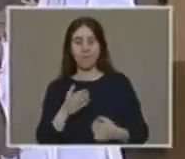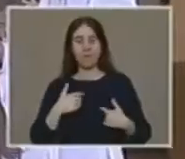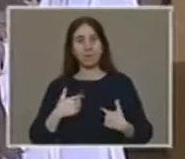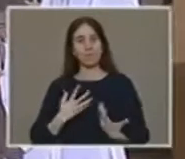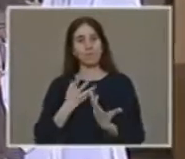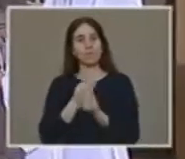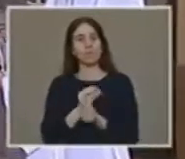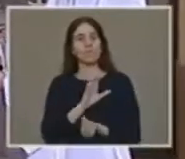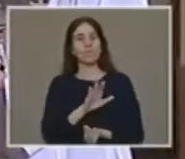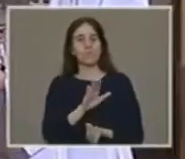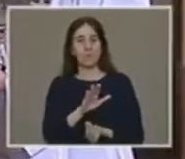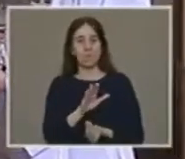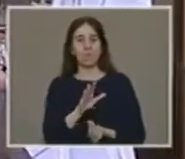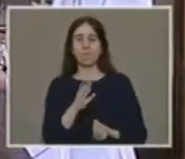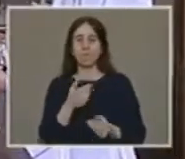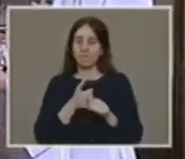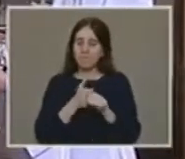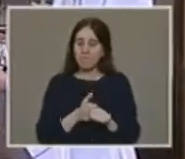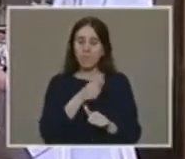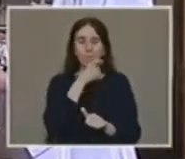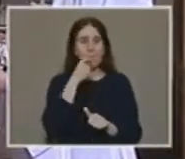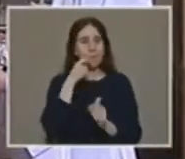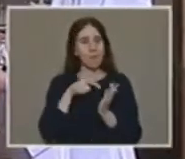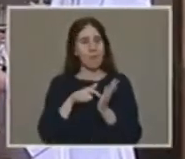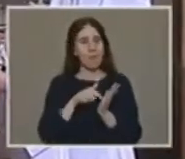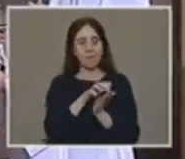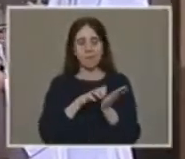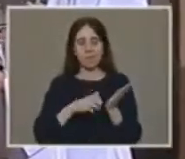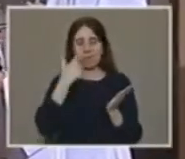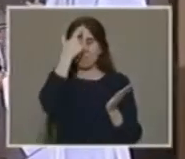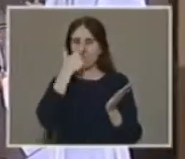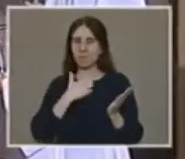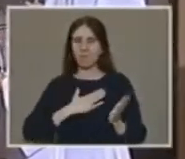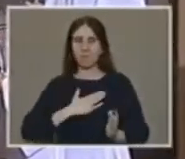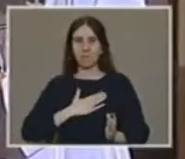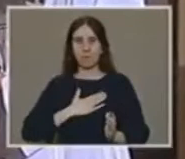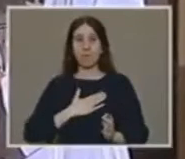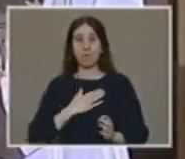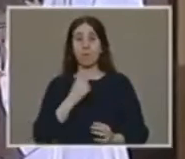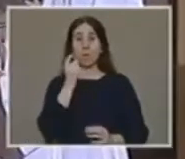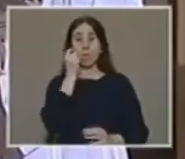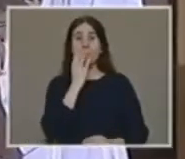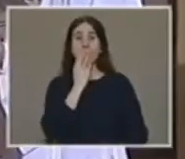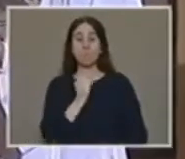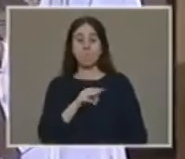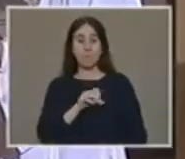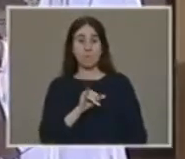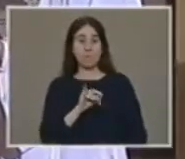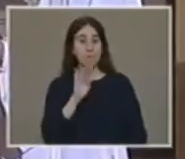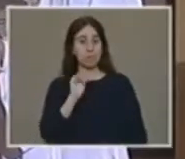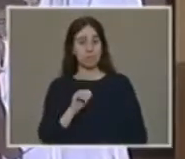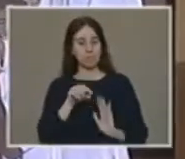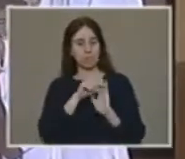convosco. Tem de se cumprir tudo o que está escrito a meu respeito, na lei de Moisés, nos